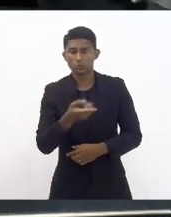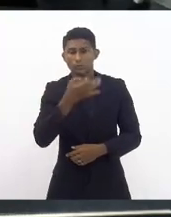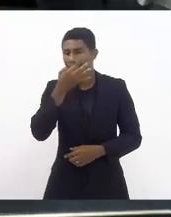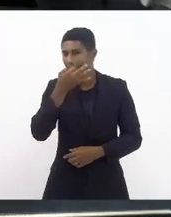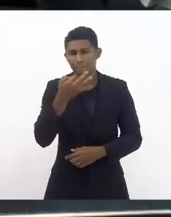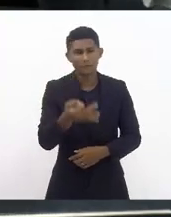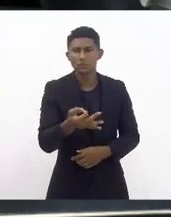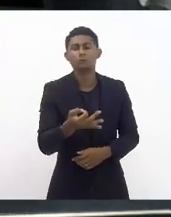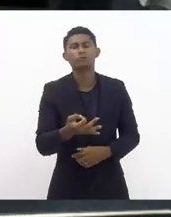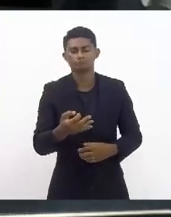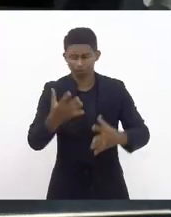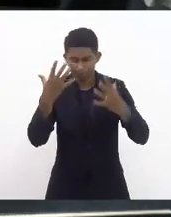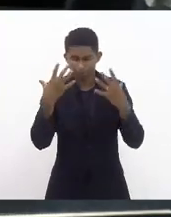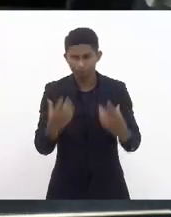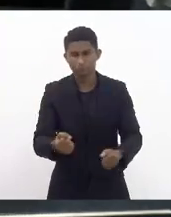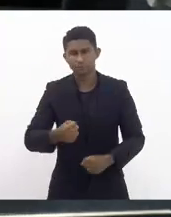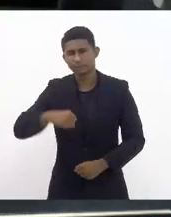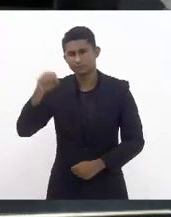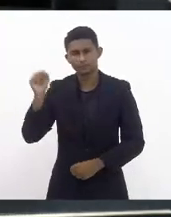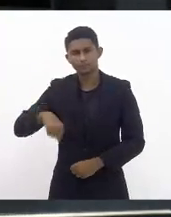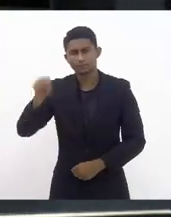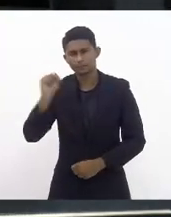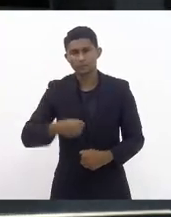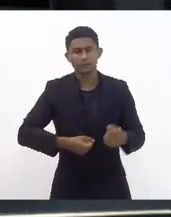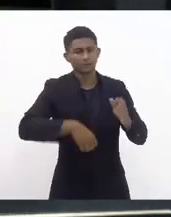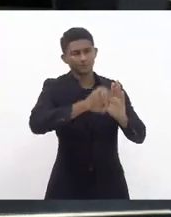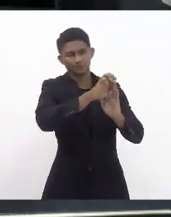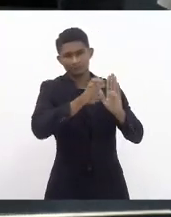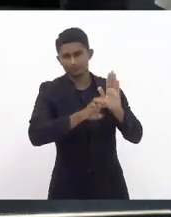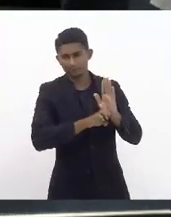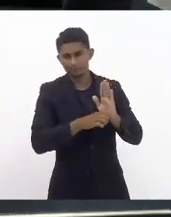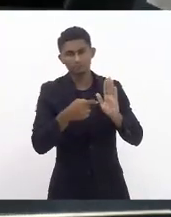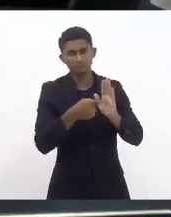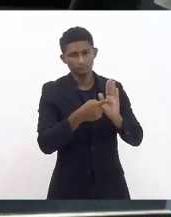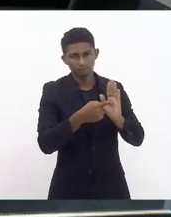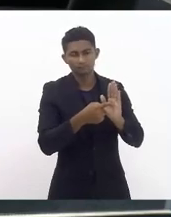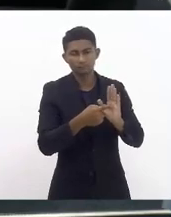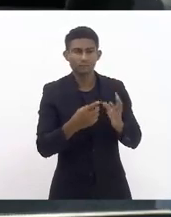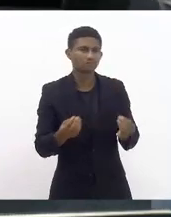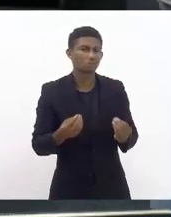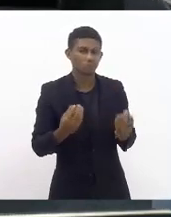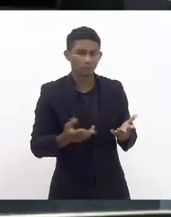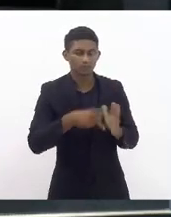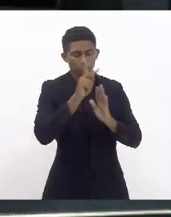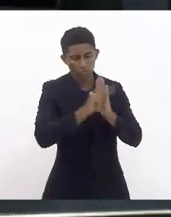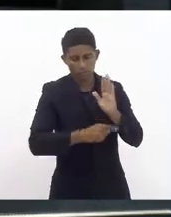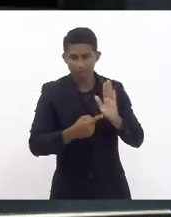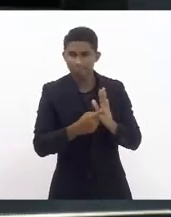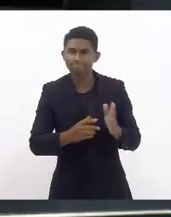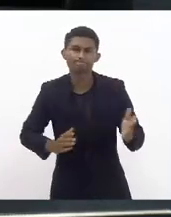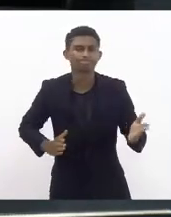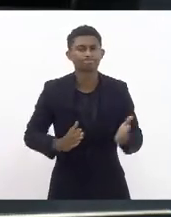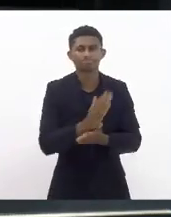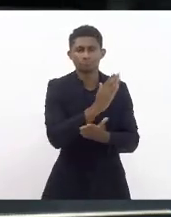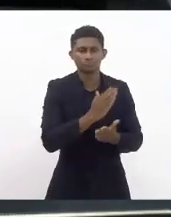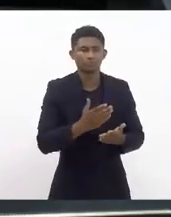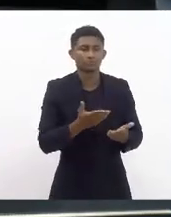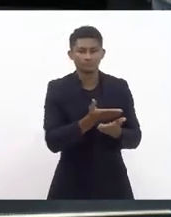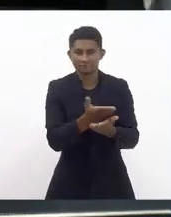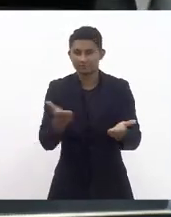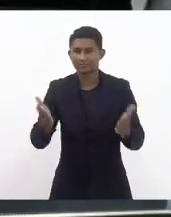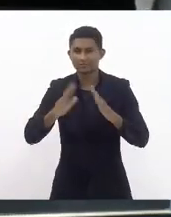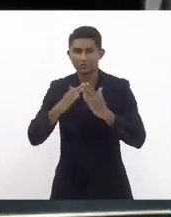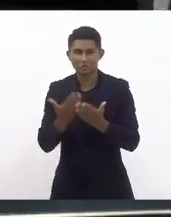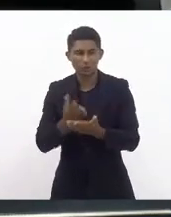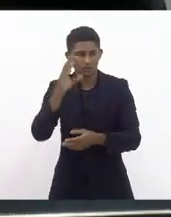é favorável com emenda para que o projeto possa ser aprovado e melhorar a alimentação